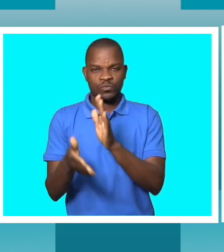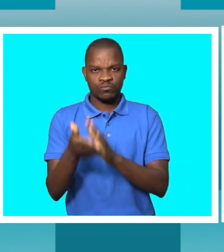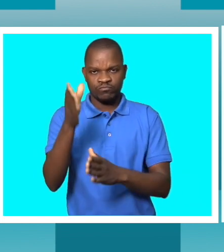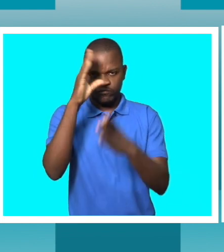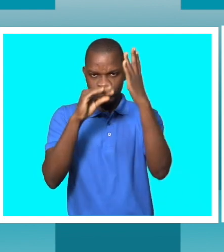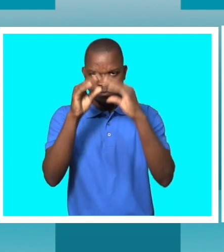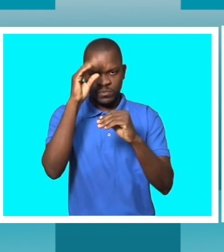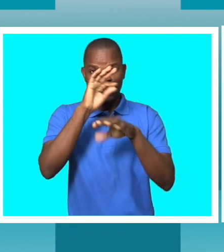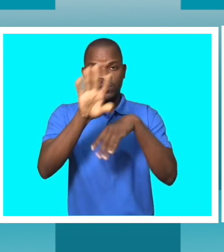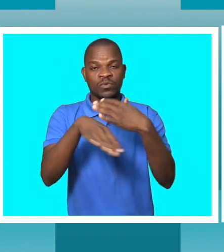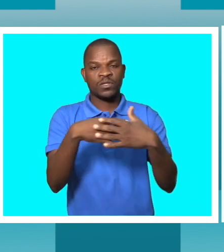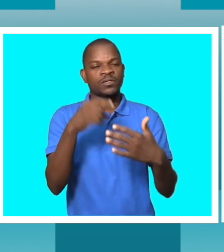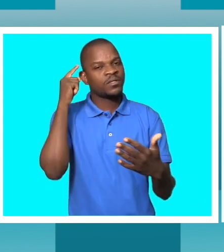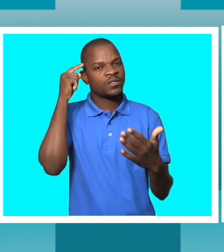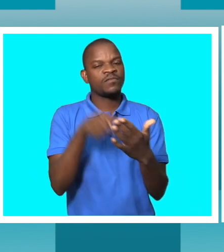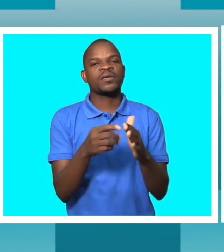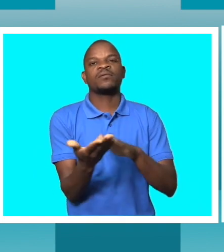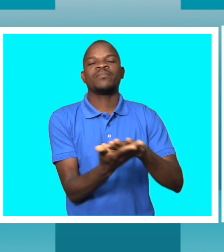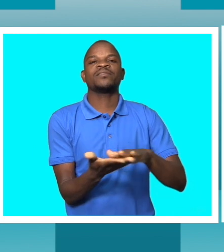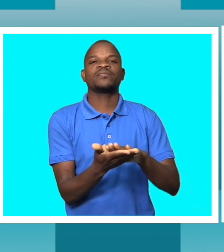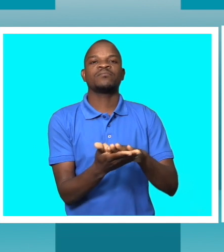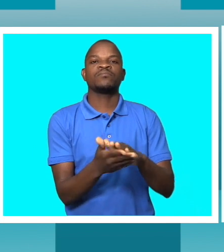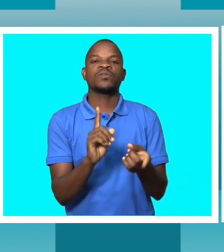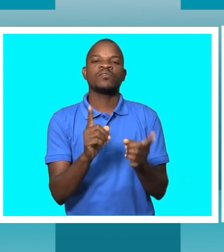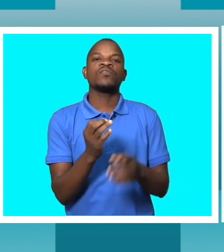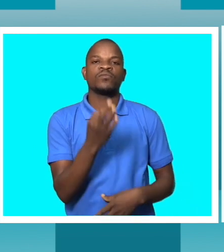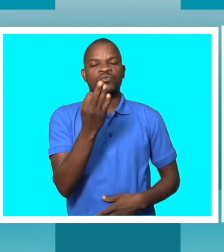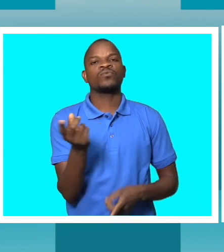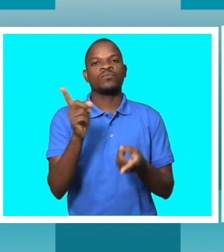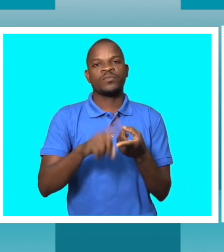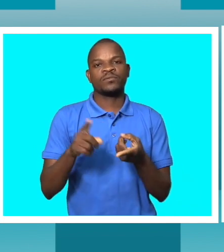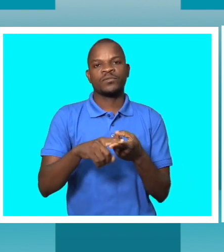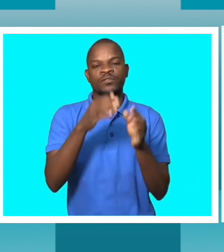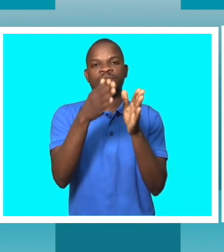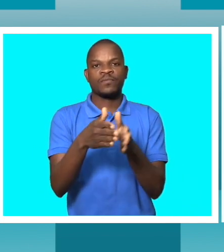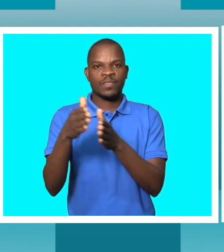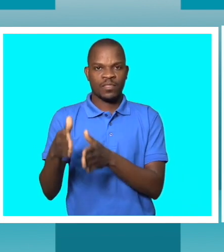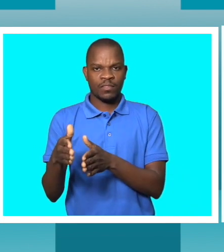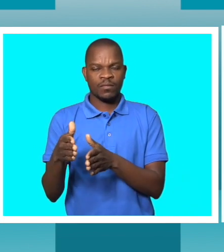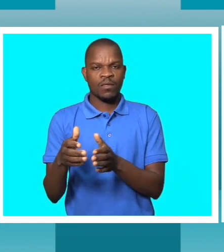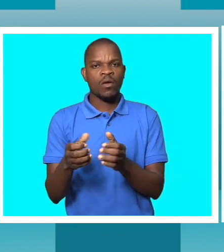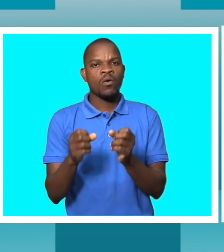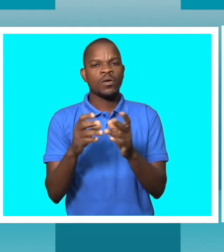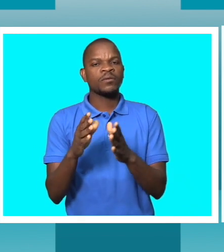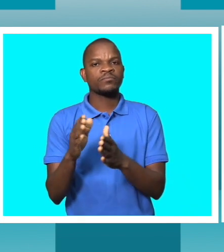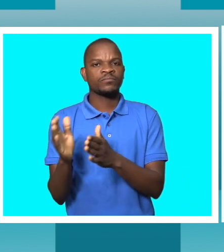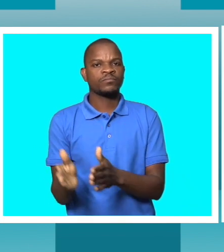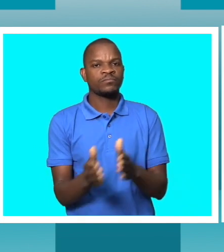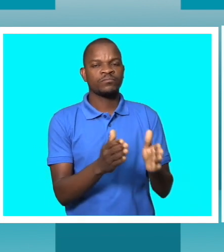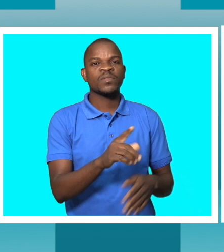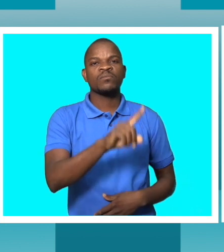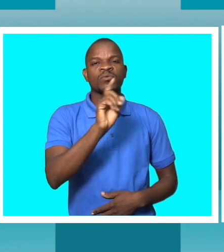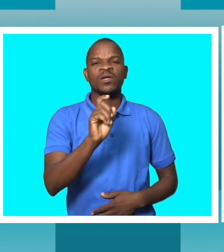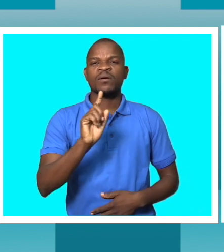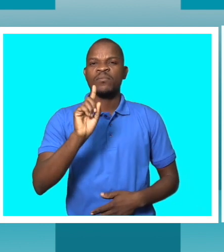iniciais podem ser uma base para podermos também capacitar mais técnicos. Este foi o primeiro ano do